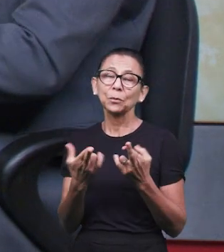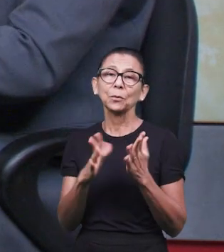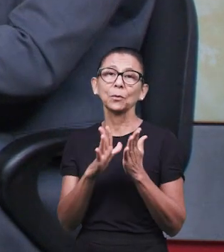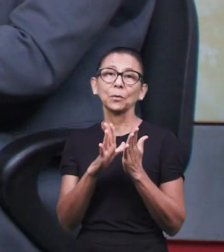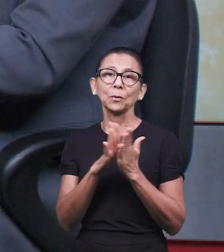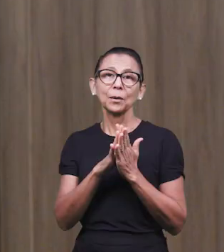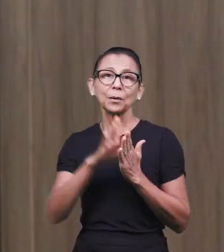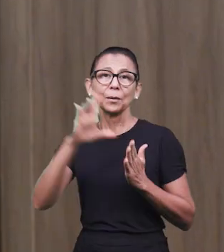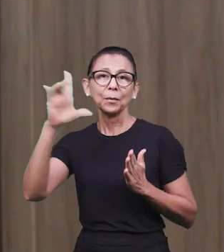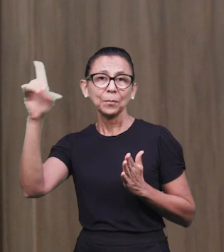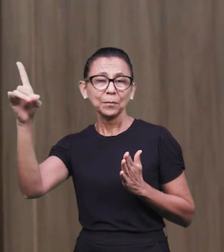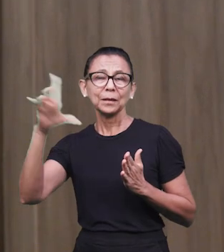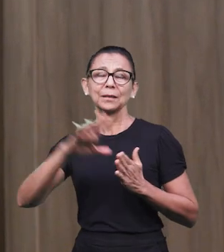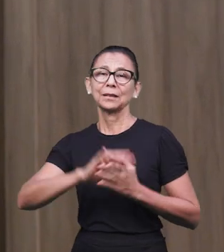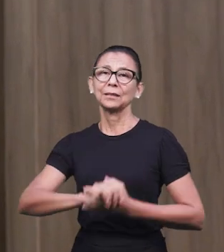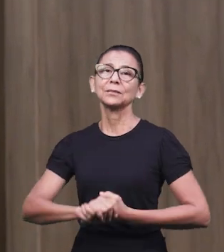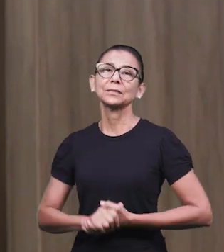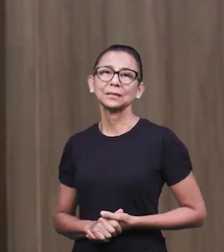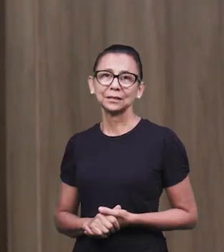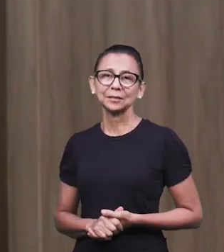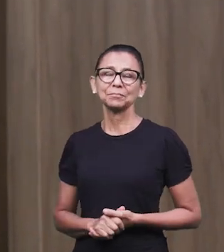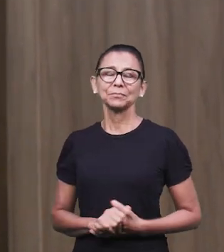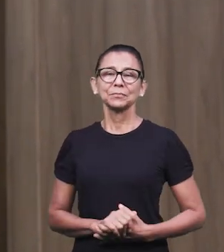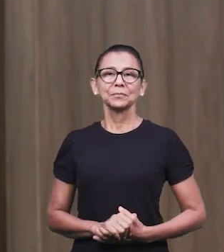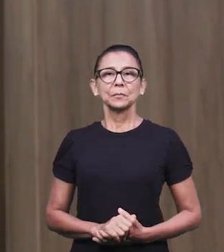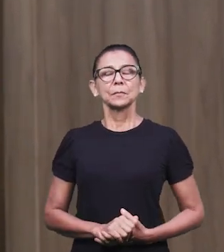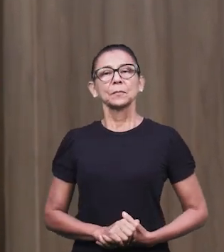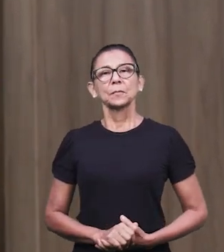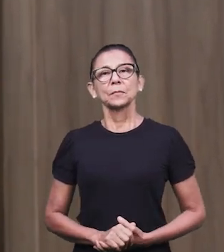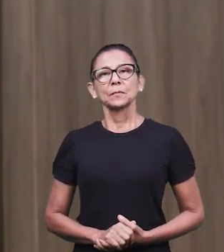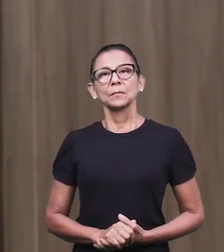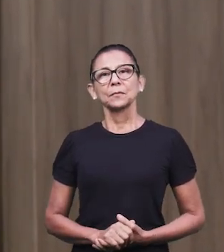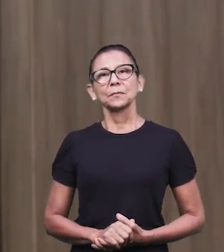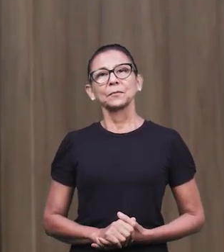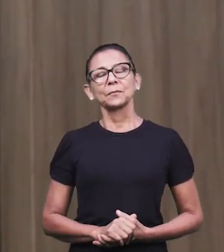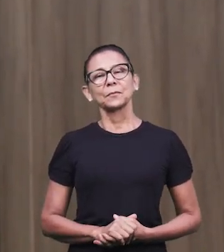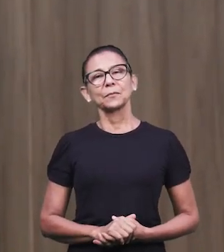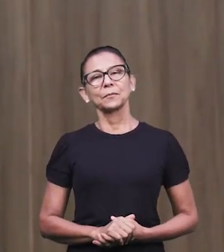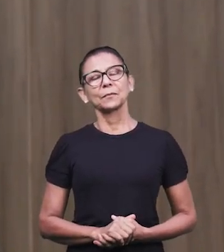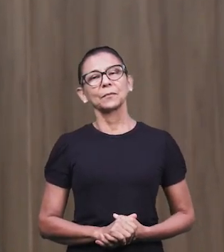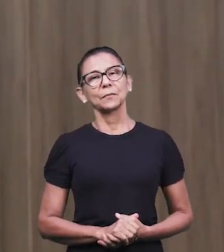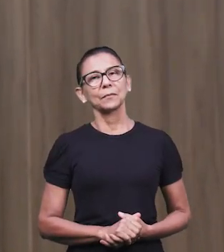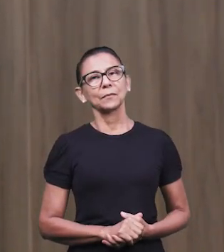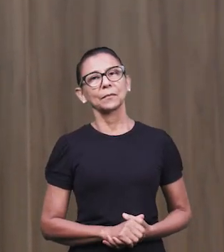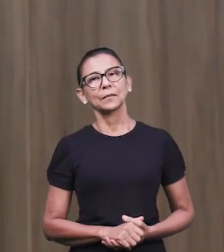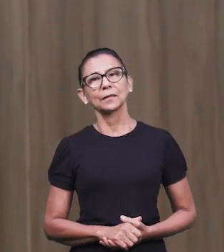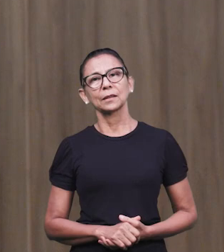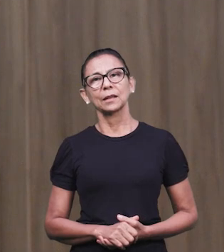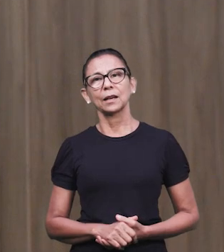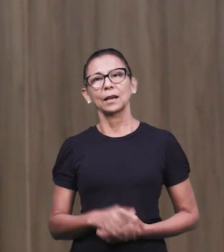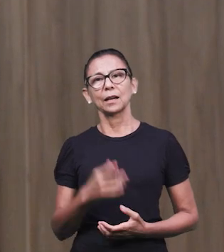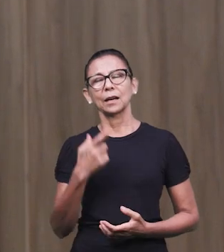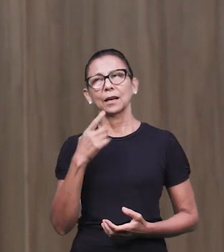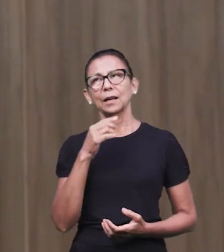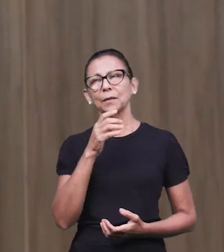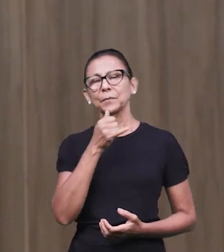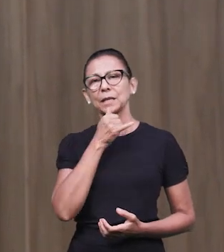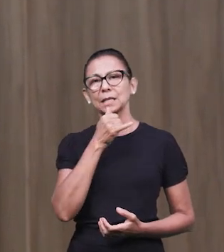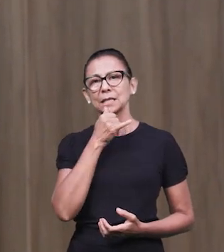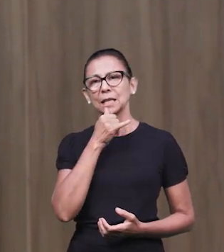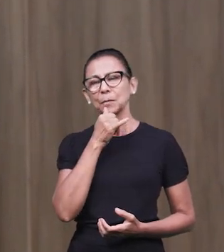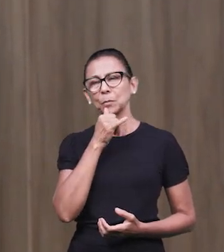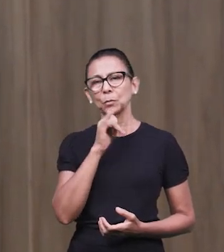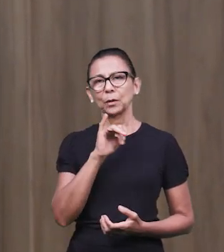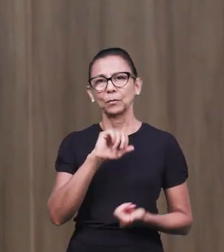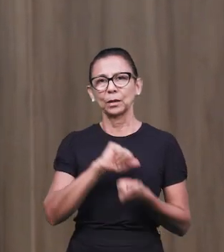quanto ele escreveu, acho que foram 30 e poucos, mas não tenho certeza, você vê claramente que ele estava cantando o que ele estava vivendo. Ah, eu vou adaptar aqui para o louvor